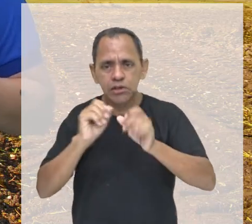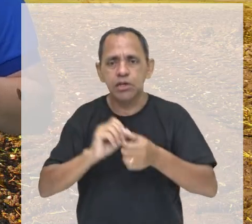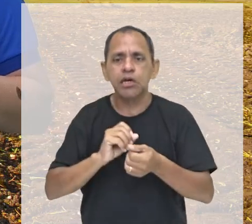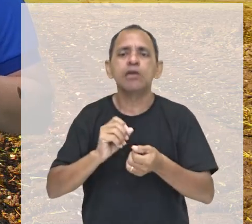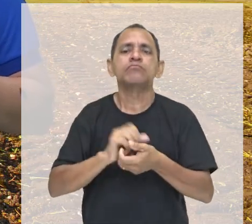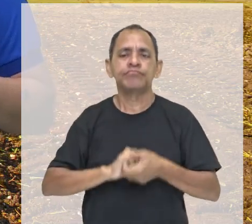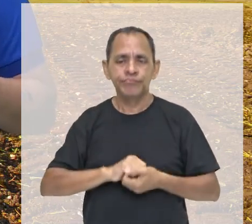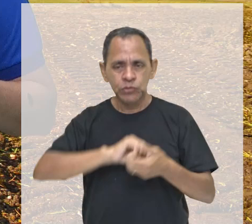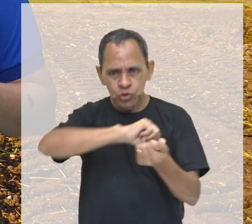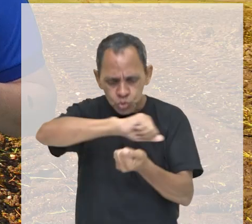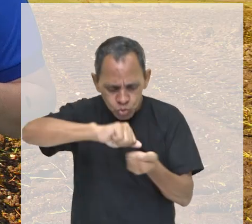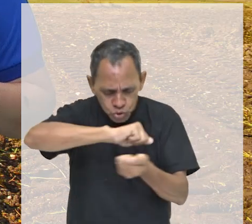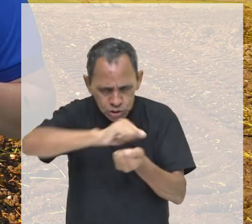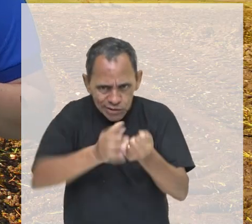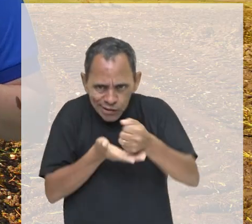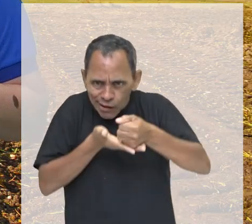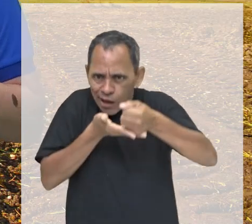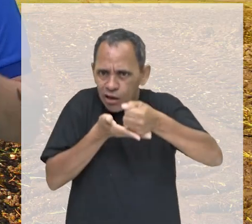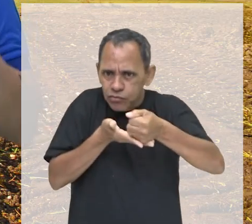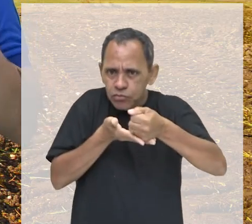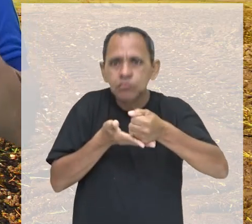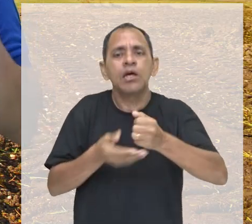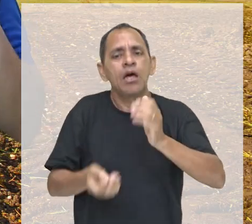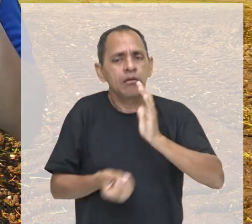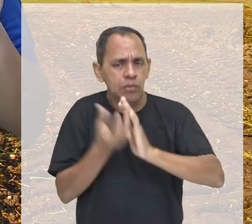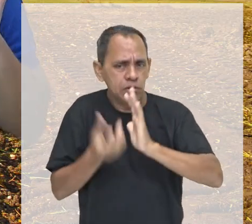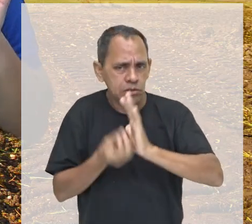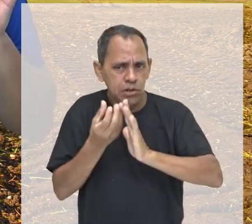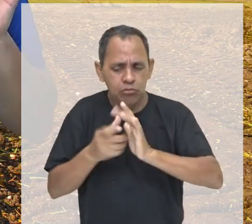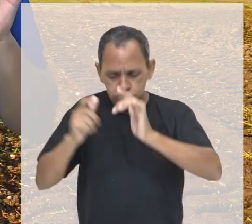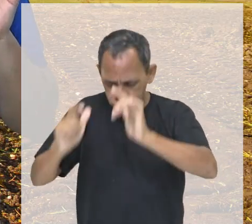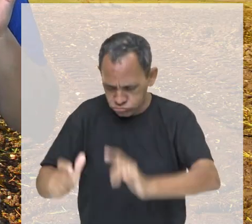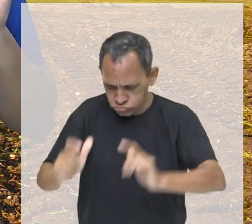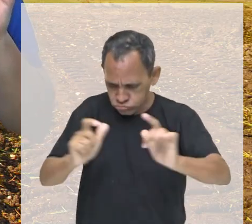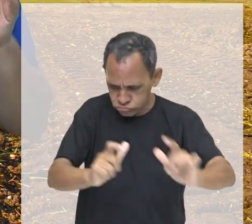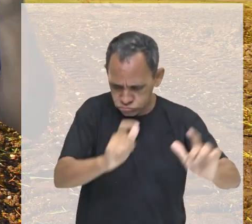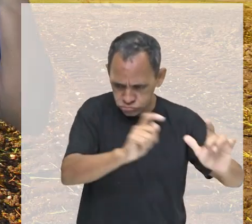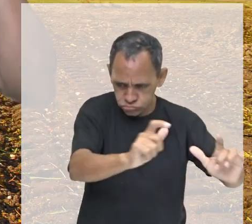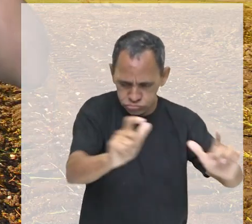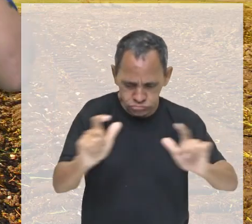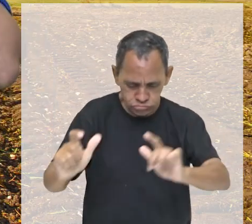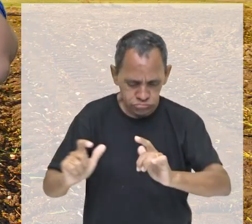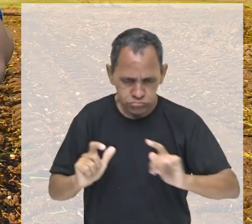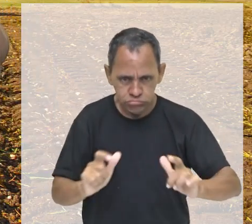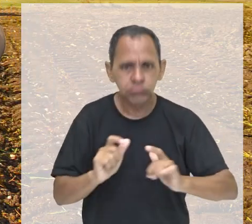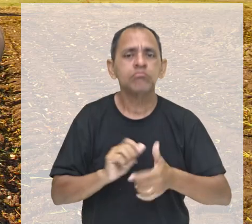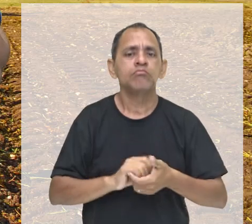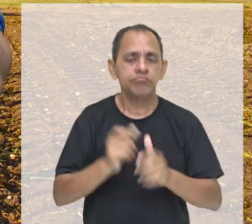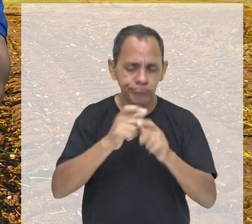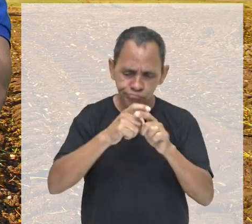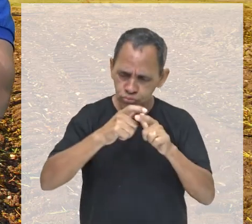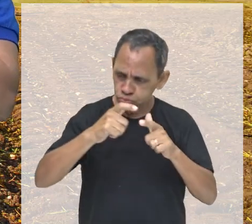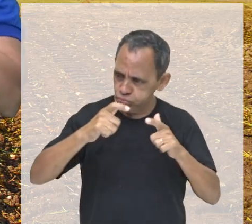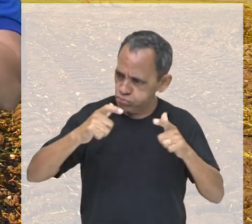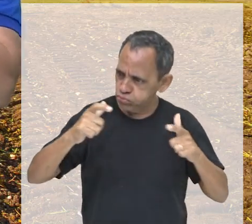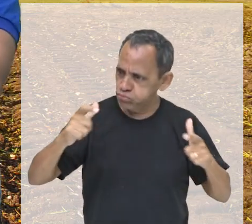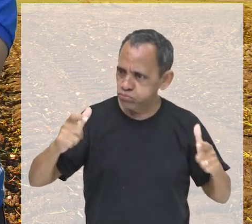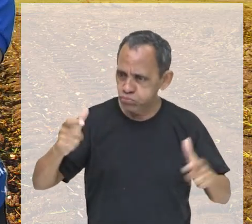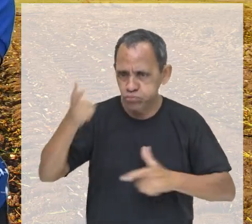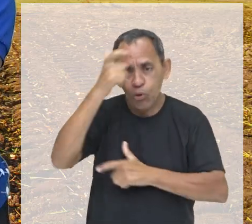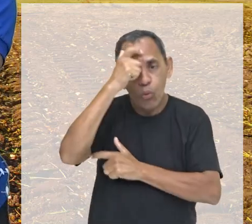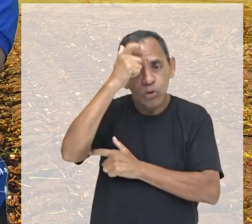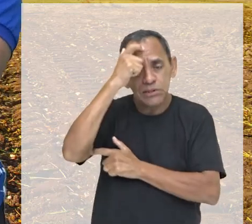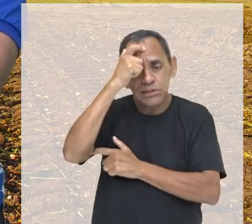agricultura familiar, a produção local ali como uma das respostas à crescente conscientização ambiental, tá? E